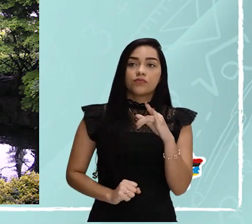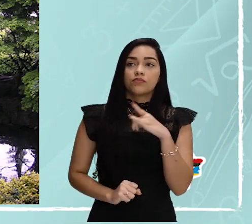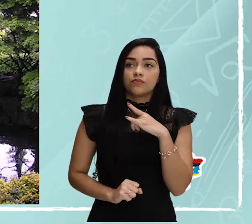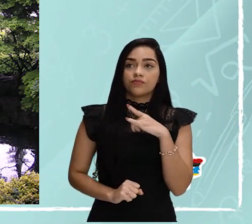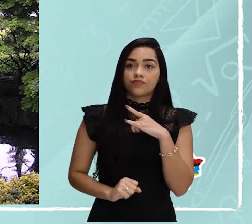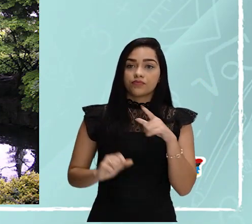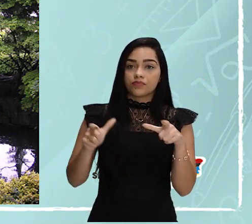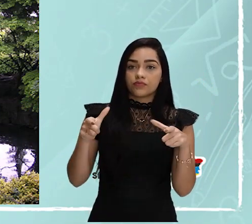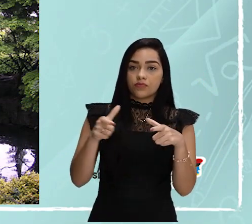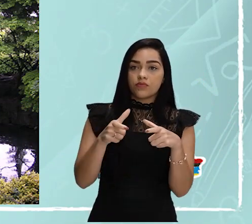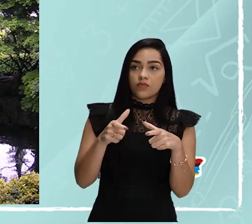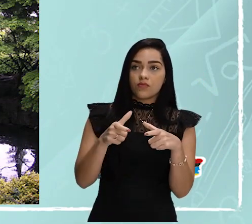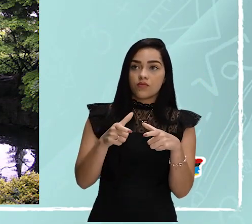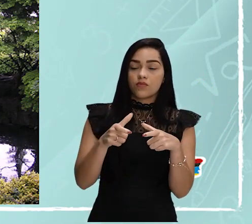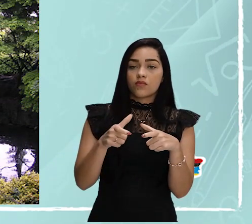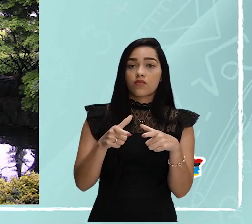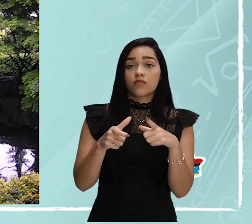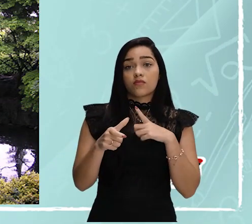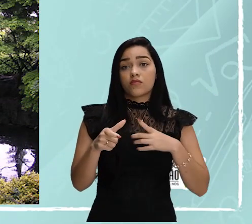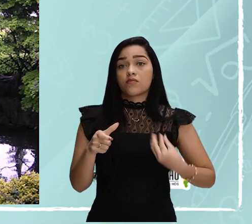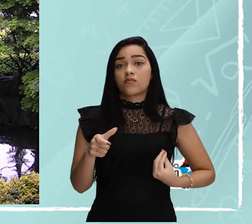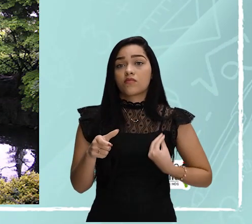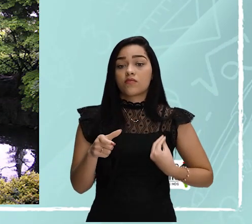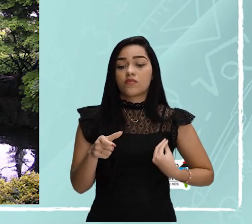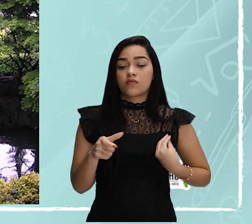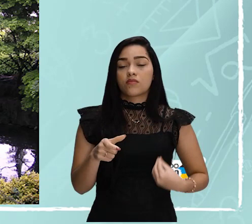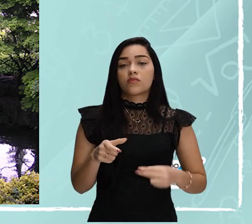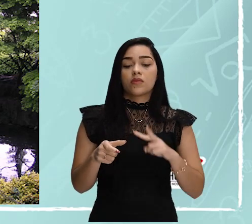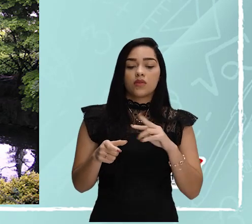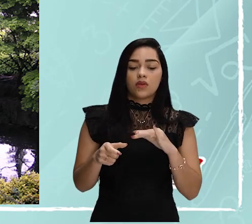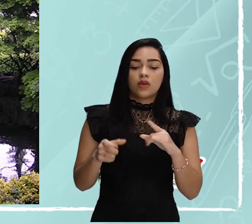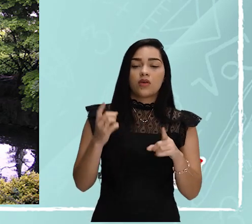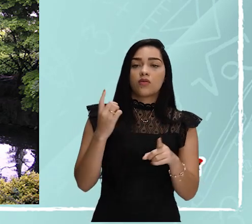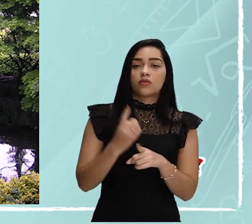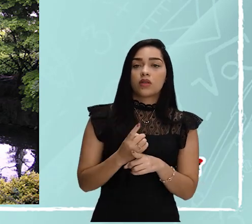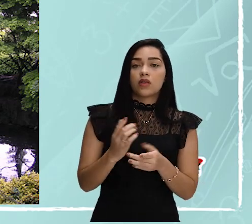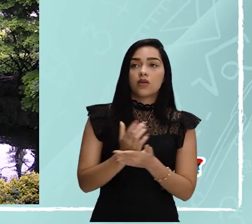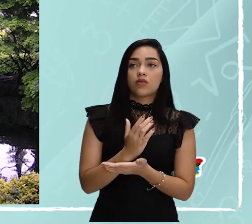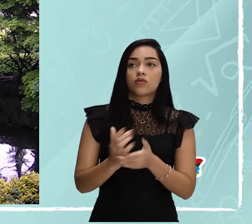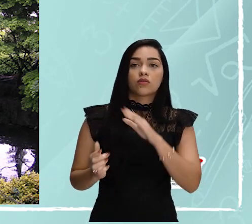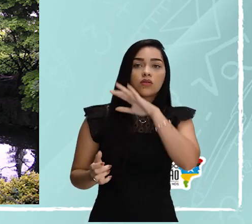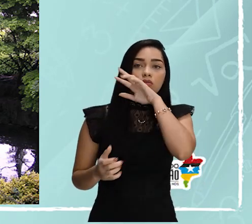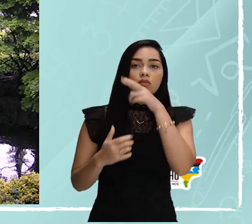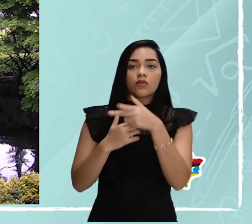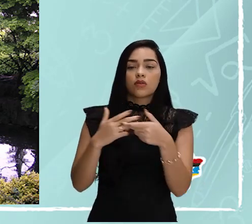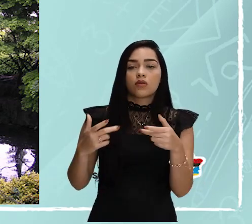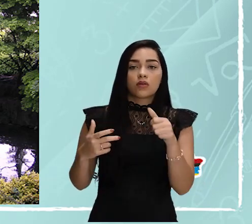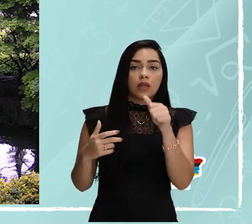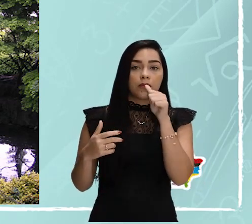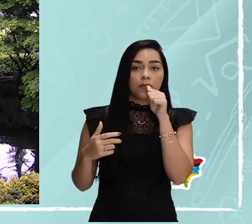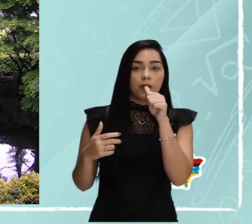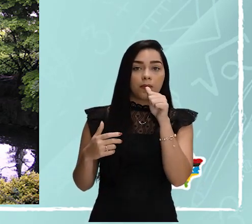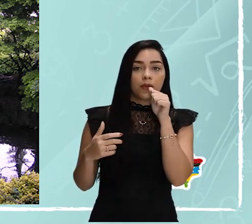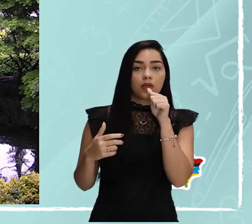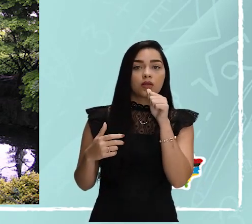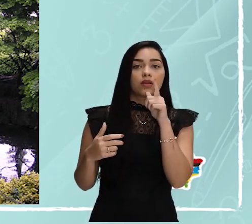ali naquela poça d'água micro-organismos, você vai encontrar alguns animais bebendo daquela água. Então,